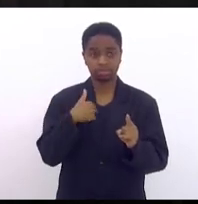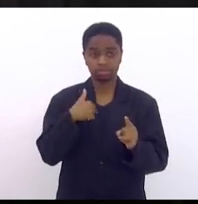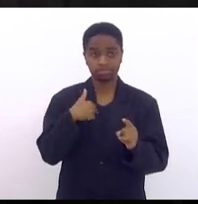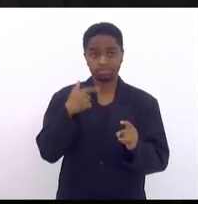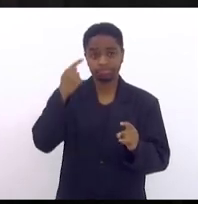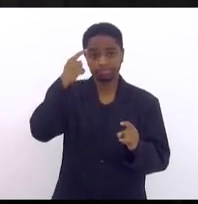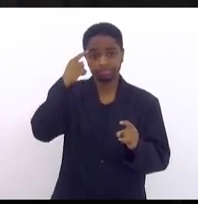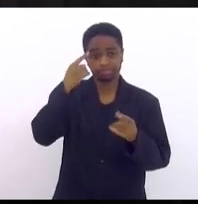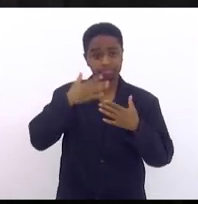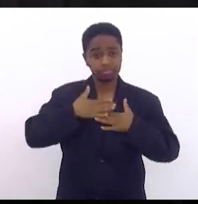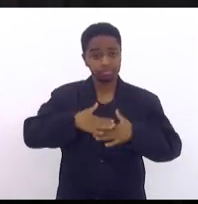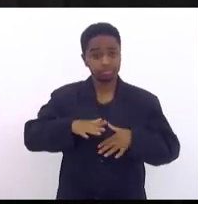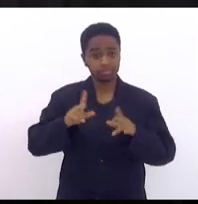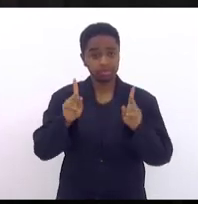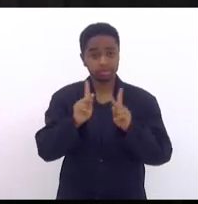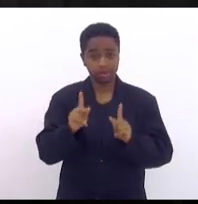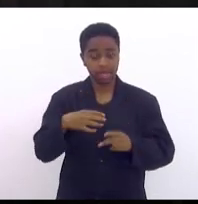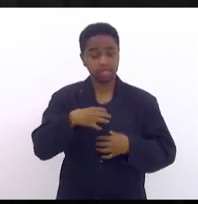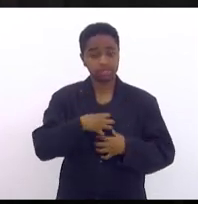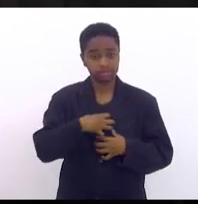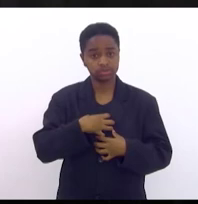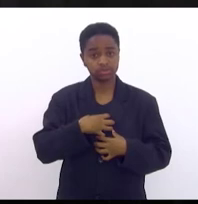tranquila, que